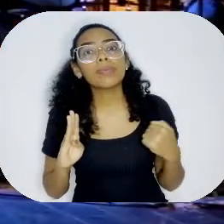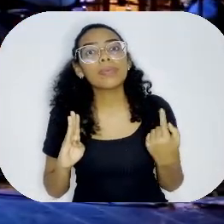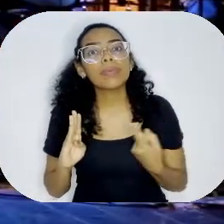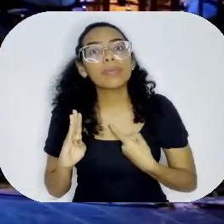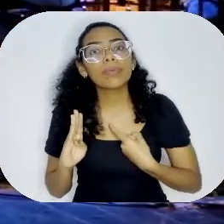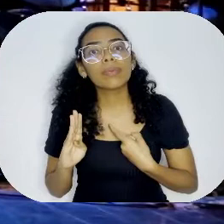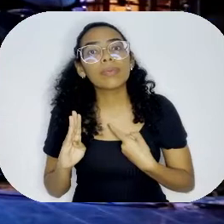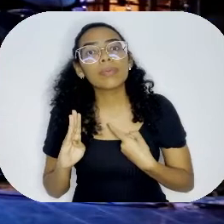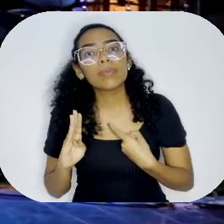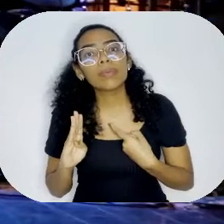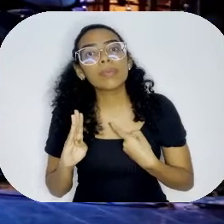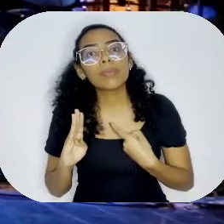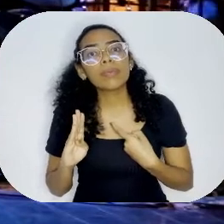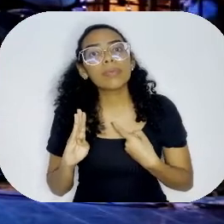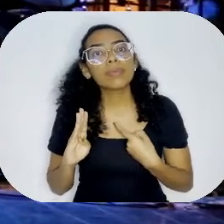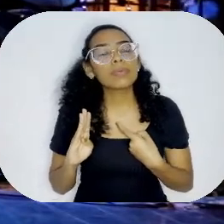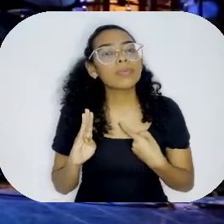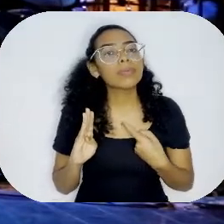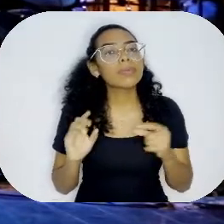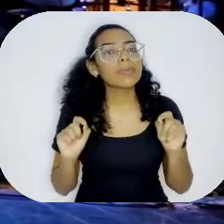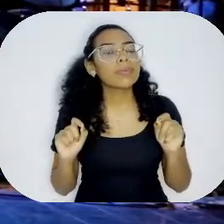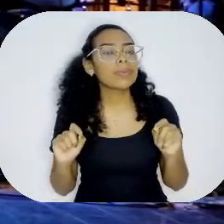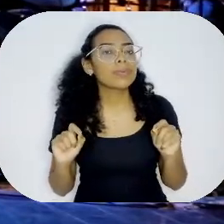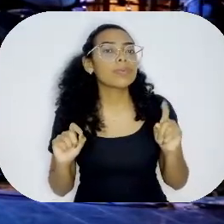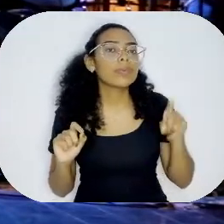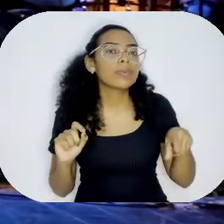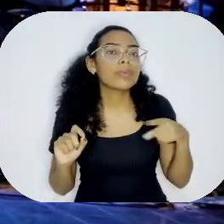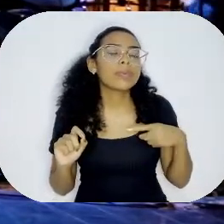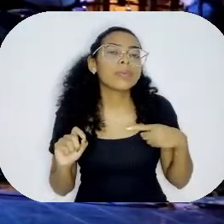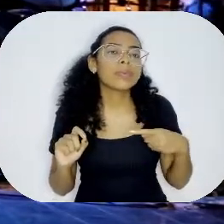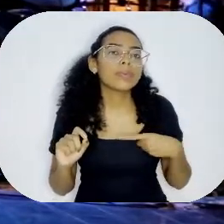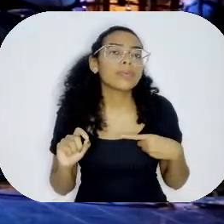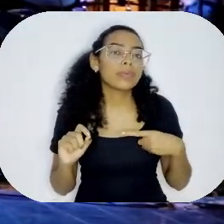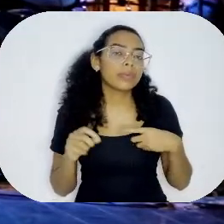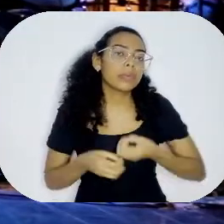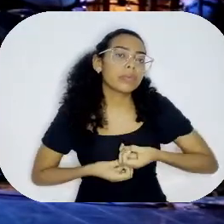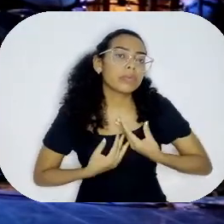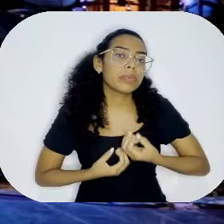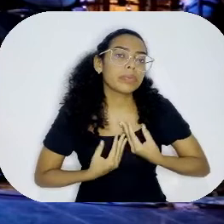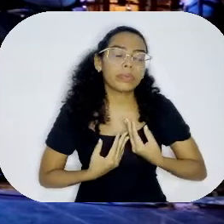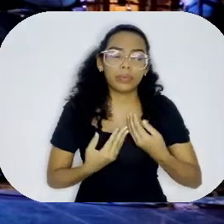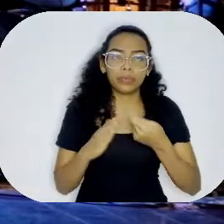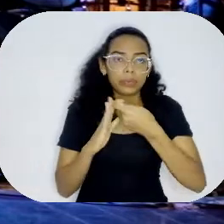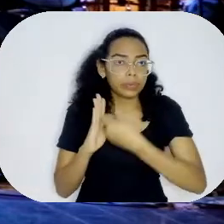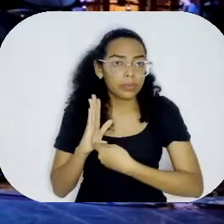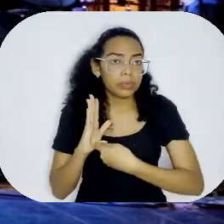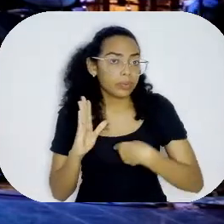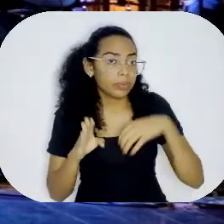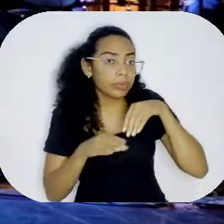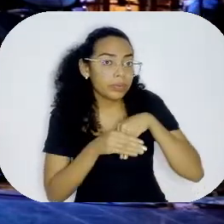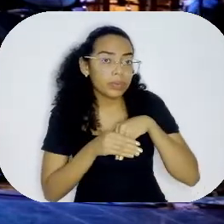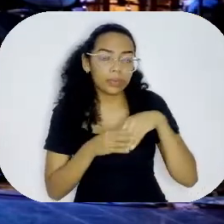mesmo. E alguns mandavam poemas, né? Cantadores, poetas, escritores. E dentre